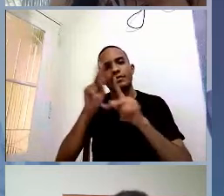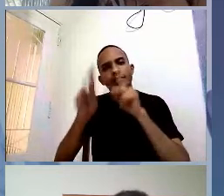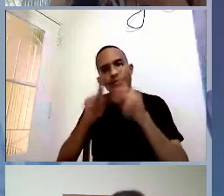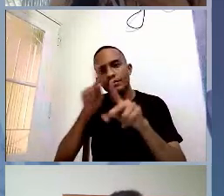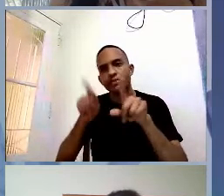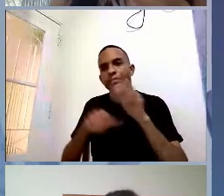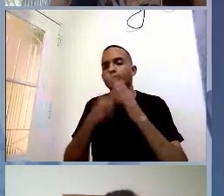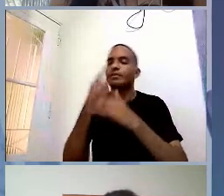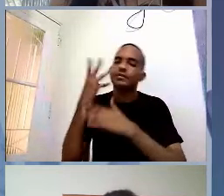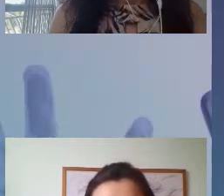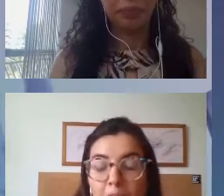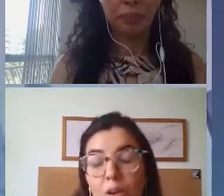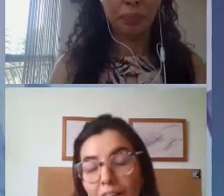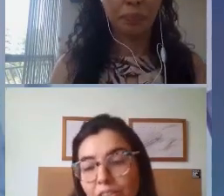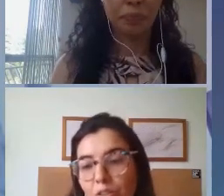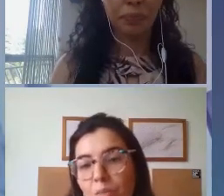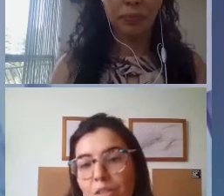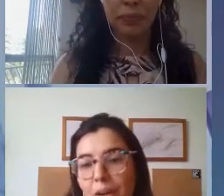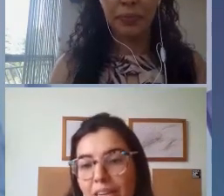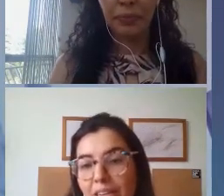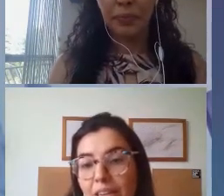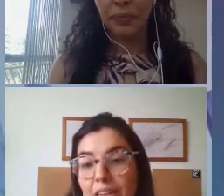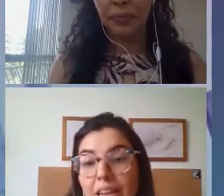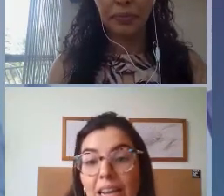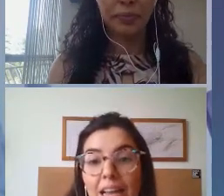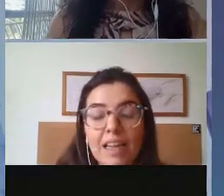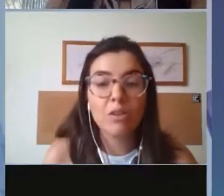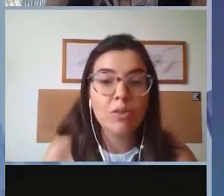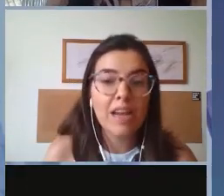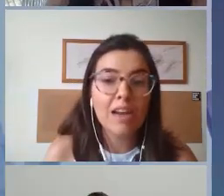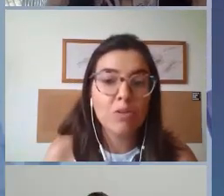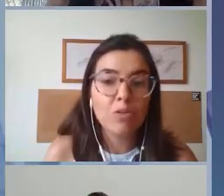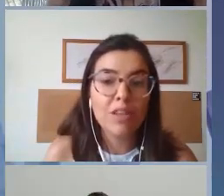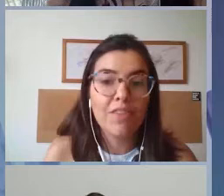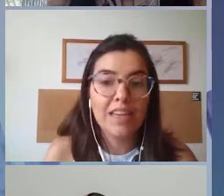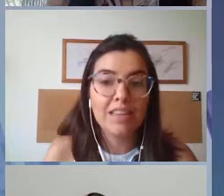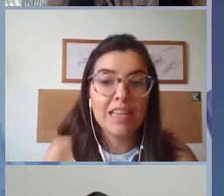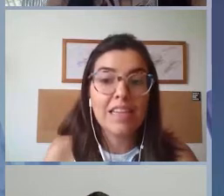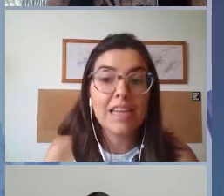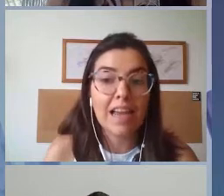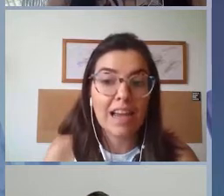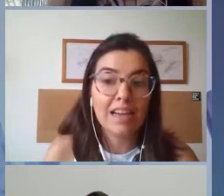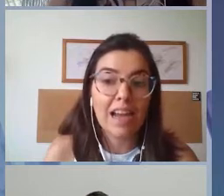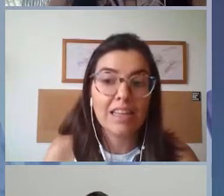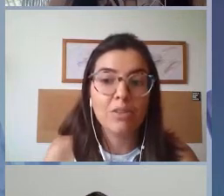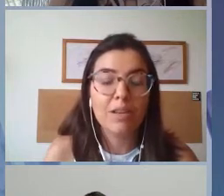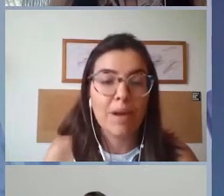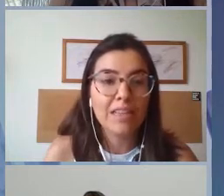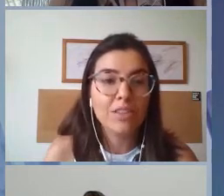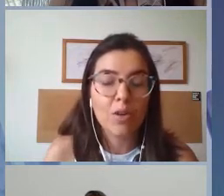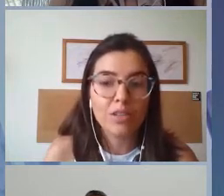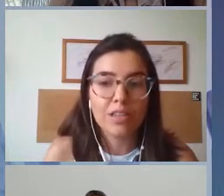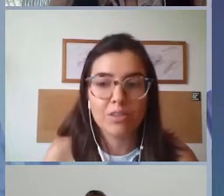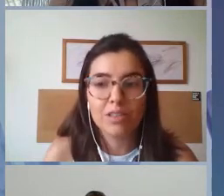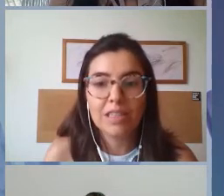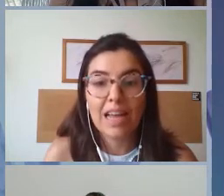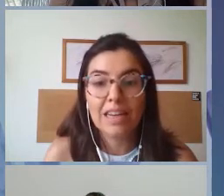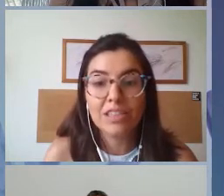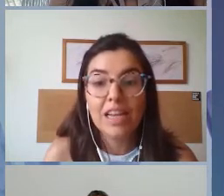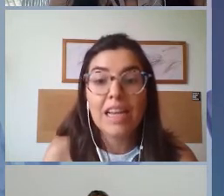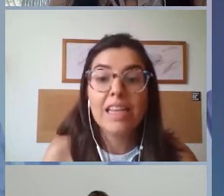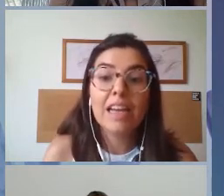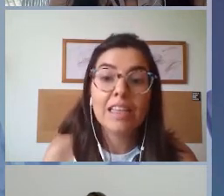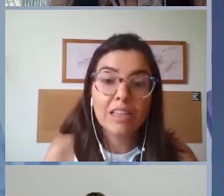primeira infância de um território. No caso da turma de Marina, cada aluno e aluno deveria desenhar aquilo que mais gosta na